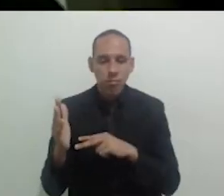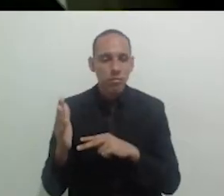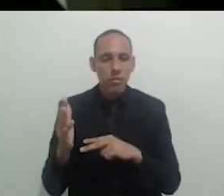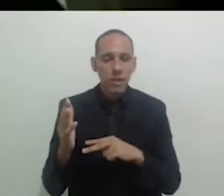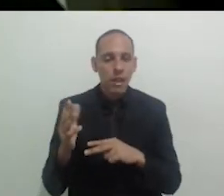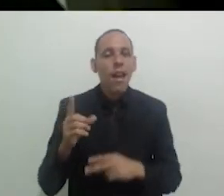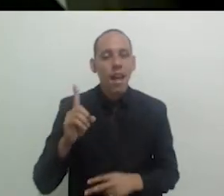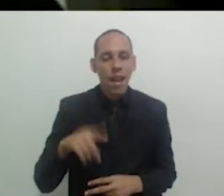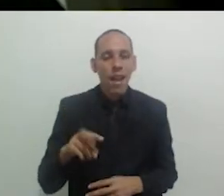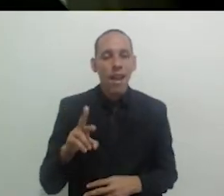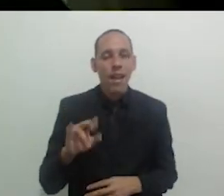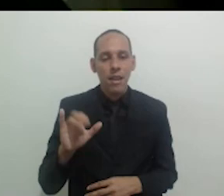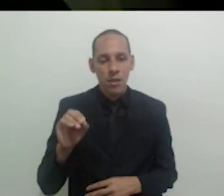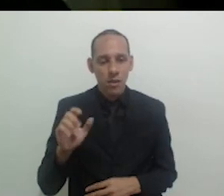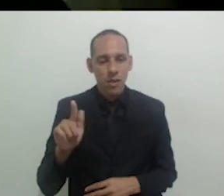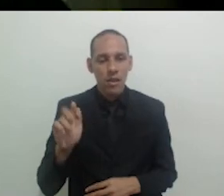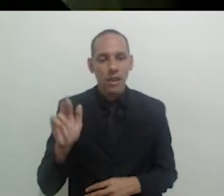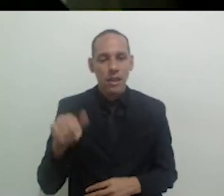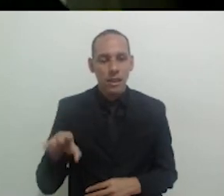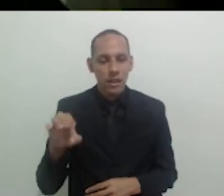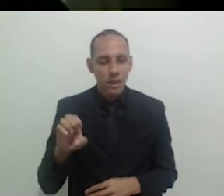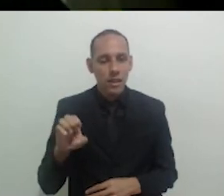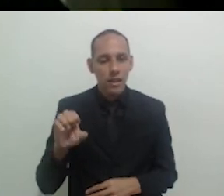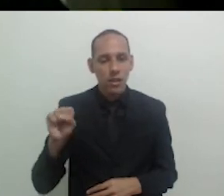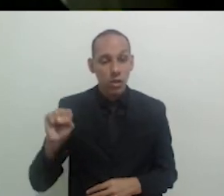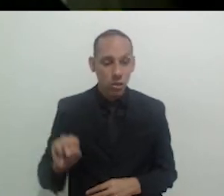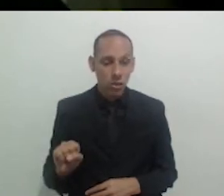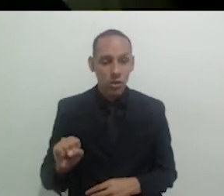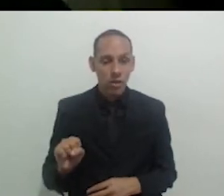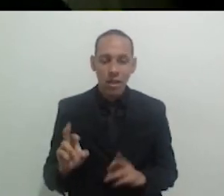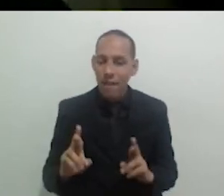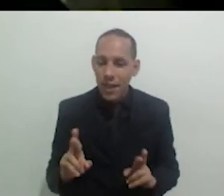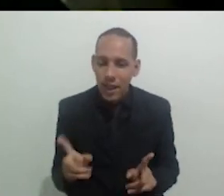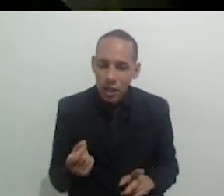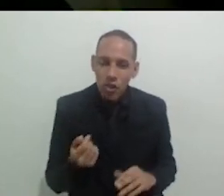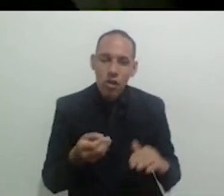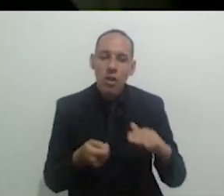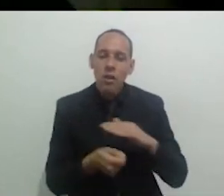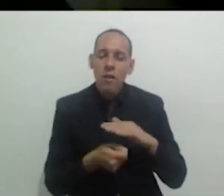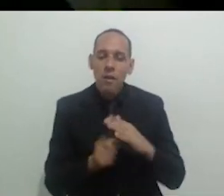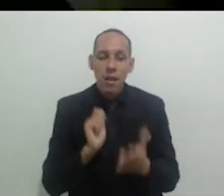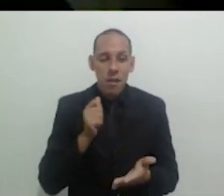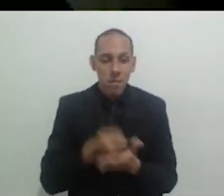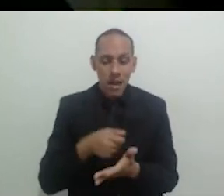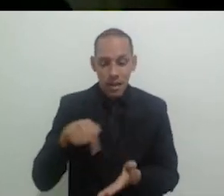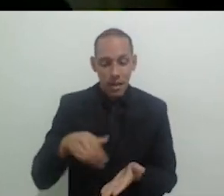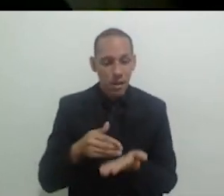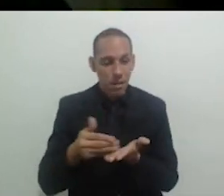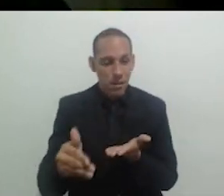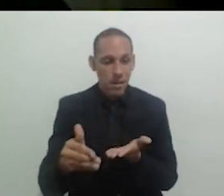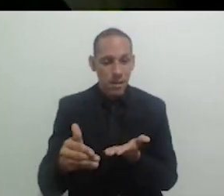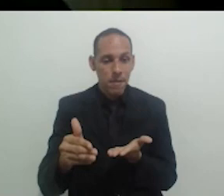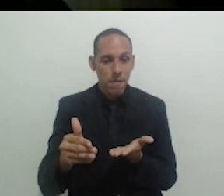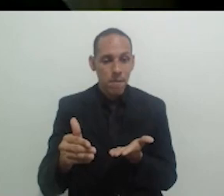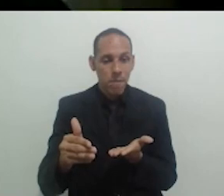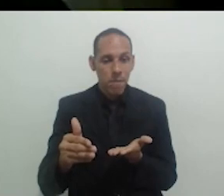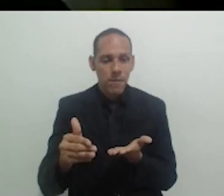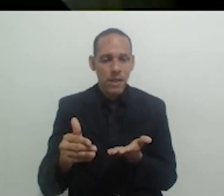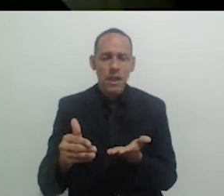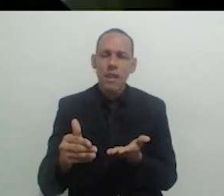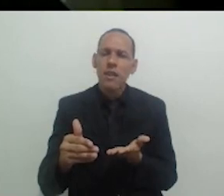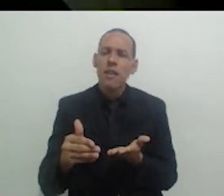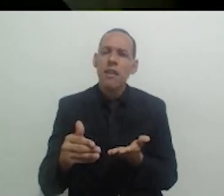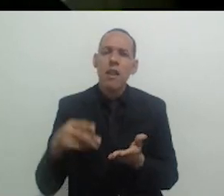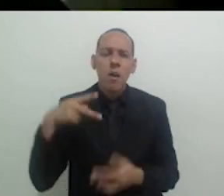uma diferença de subsídio, que na época nós iniciamos o pagamento aqui, e aquele promotor que sempre fazia isso entrou